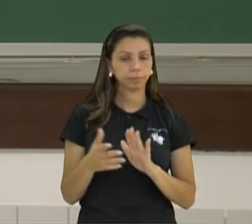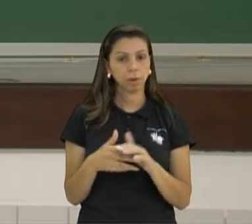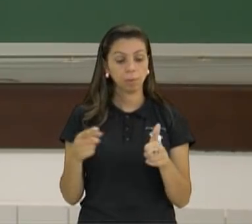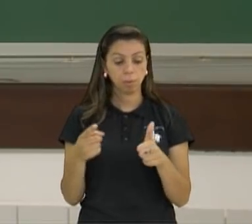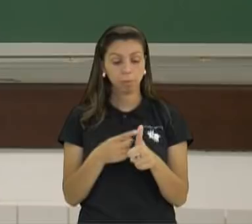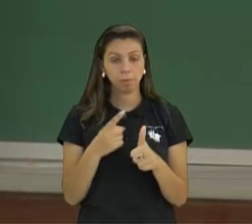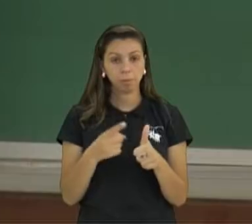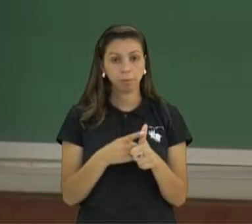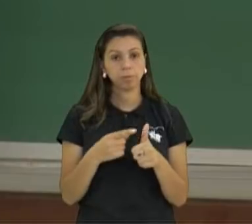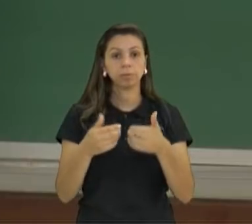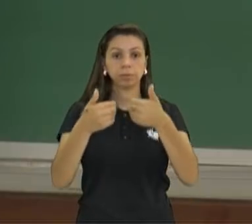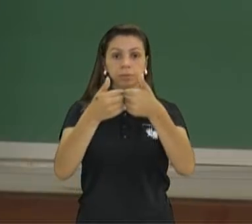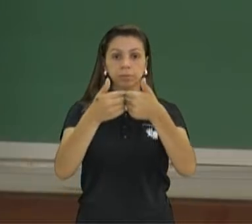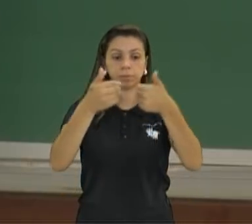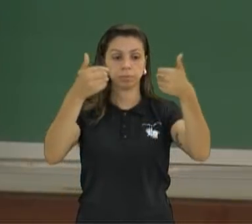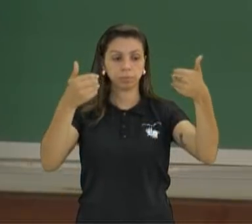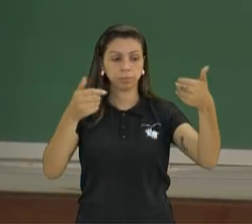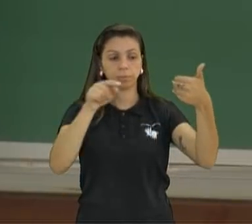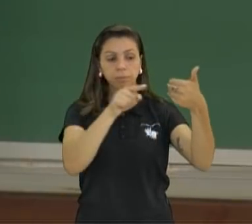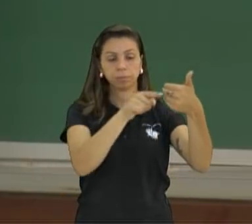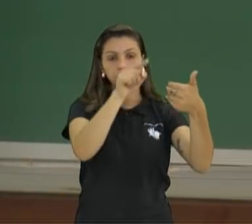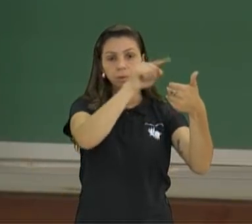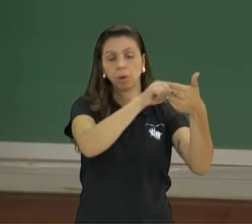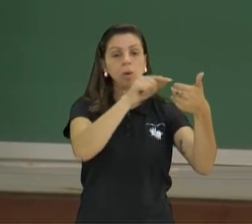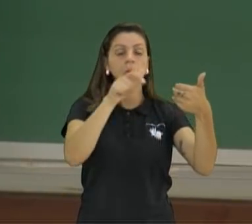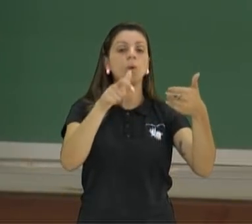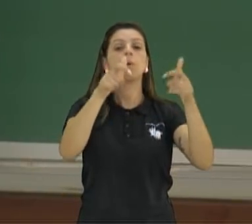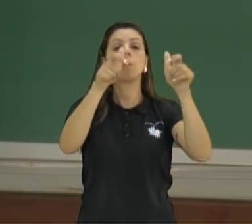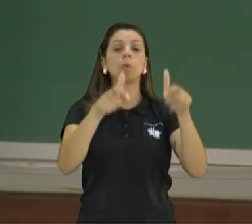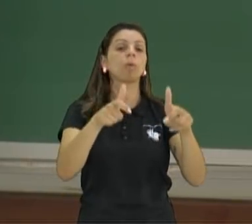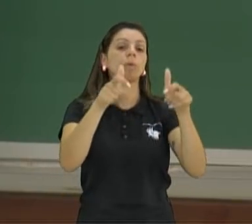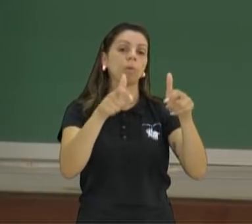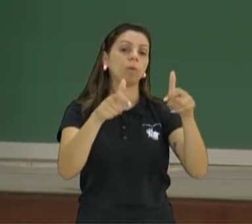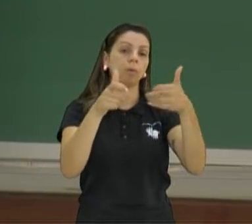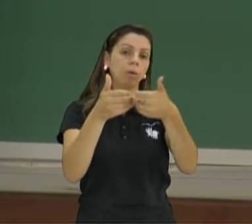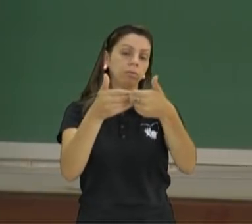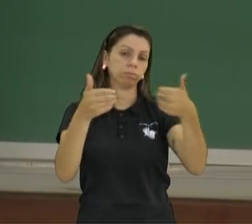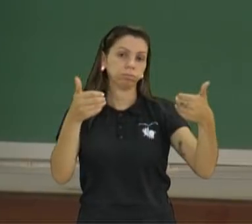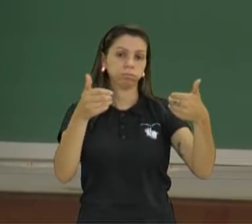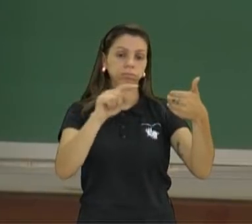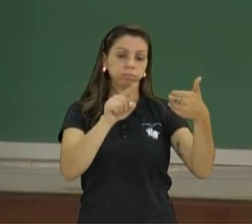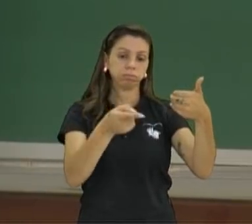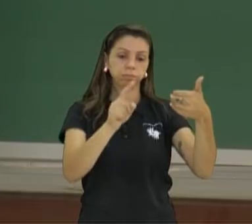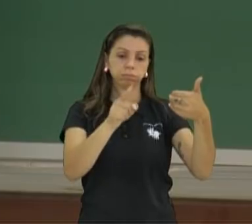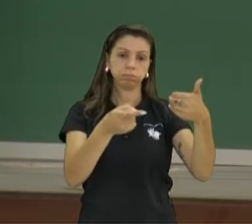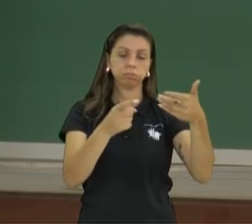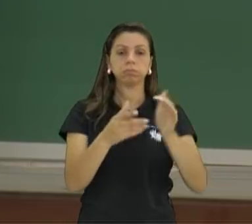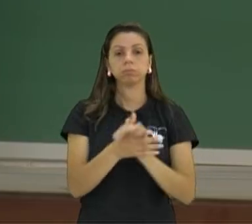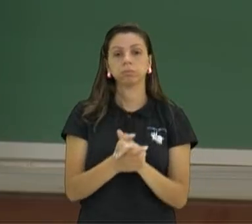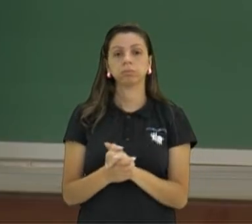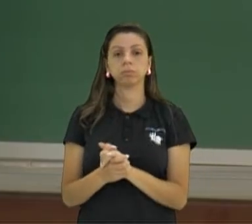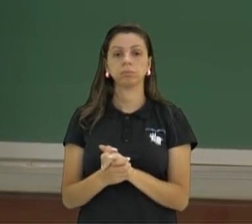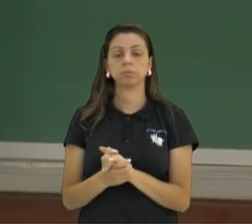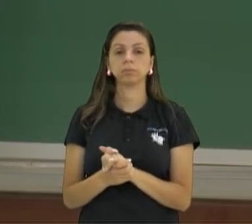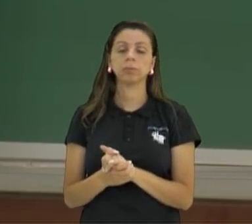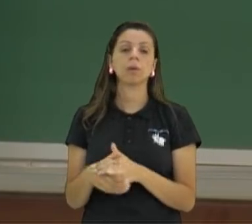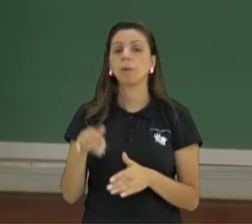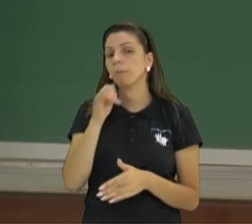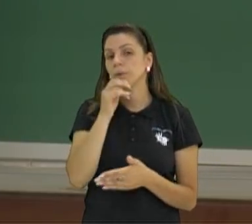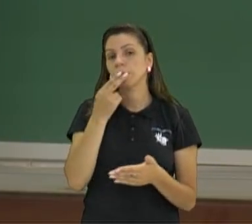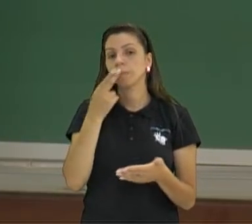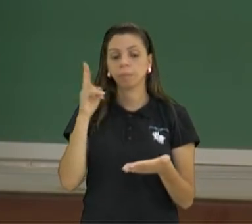viu. Isolar um substantivo próprio relacionado a um lugar. Tá. Então, quando você for fazer uma